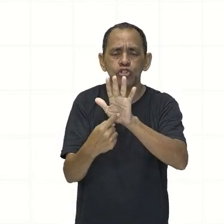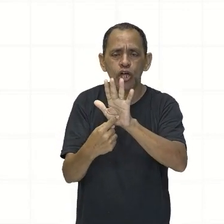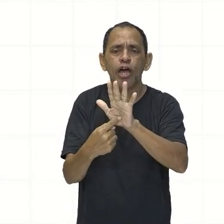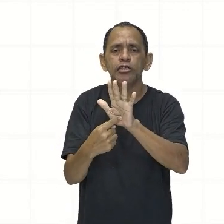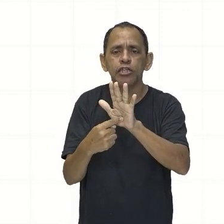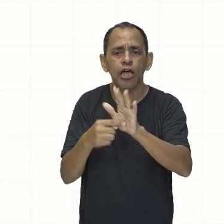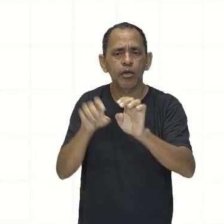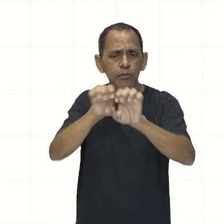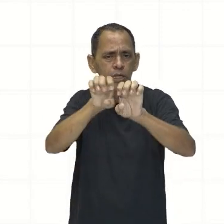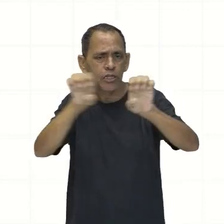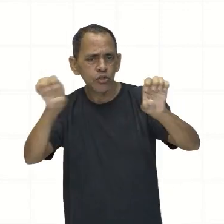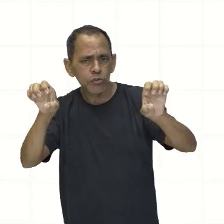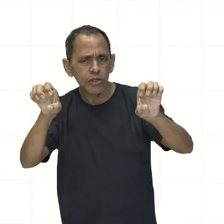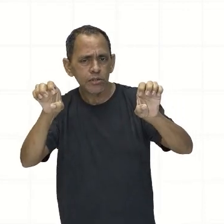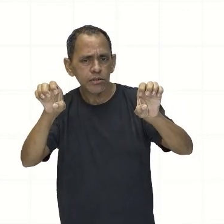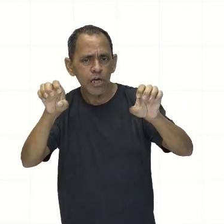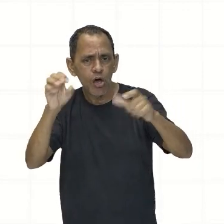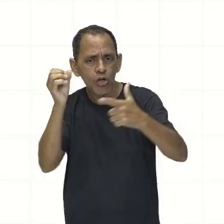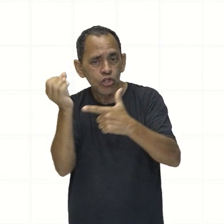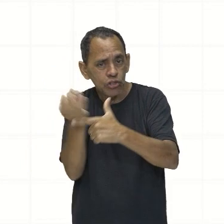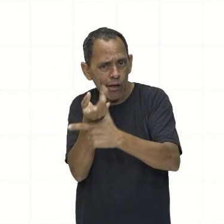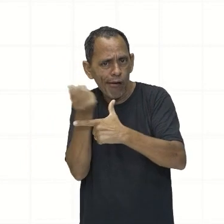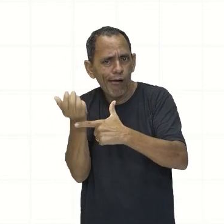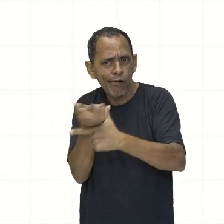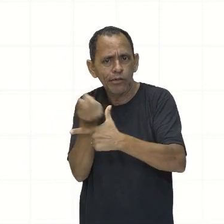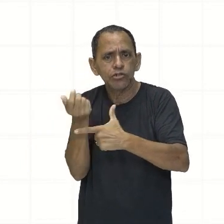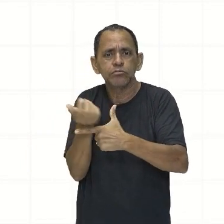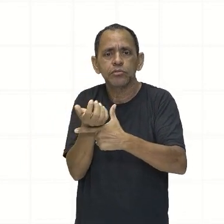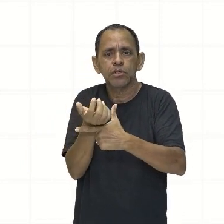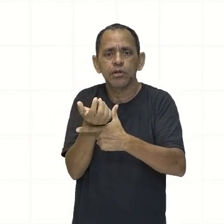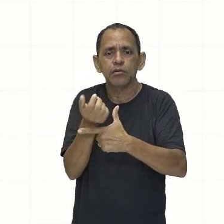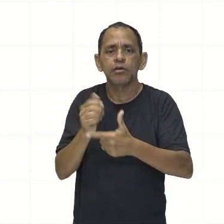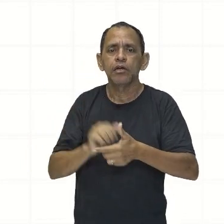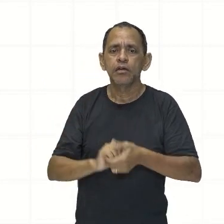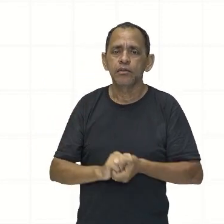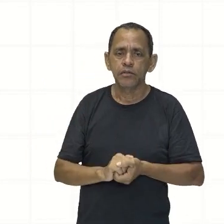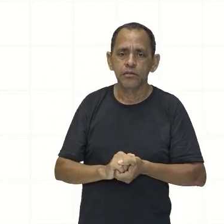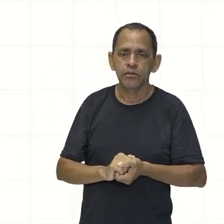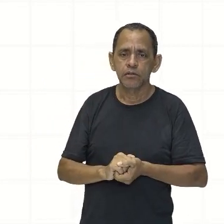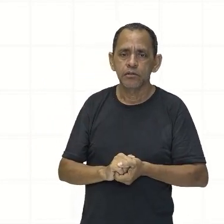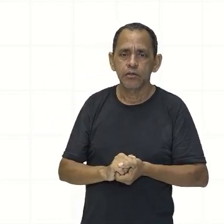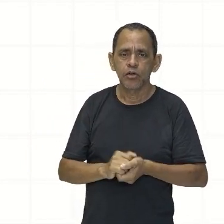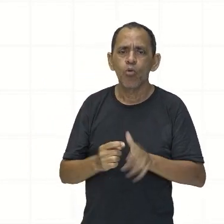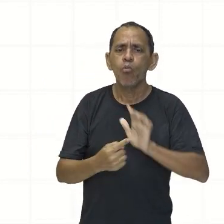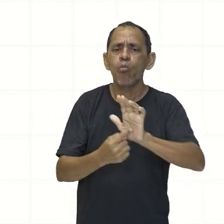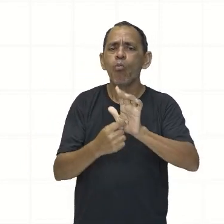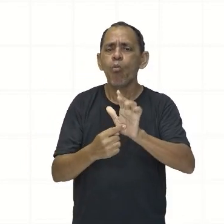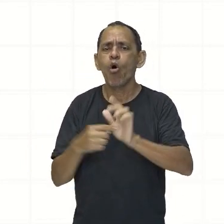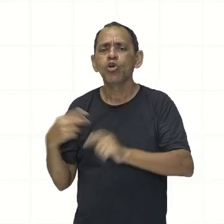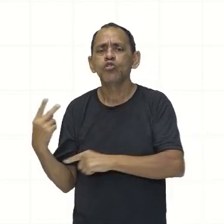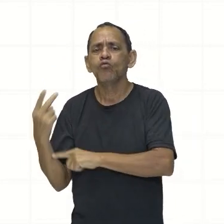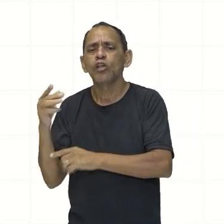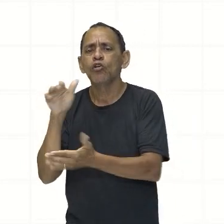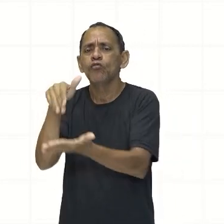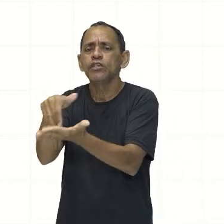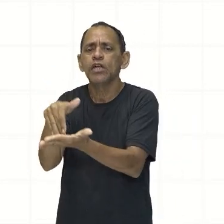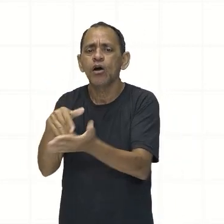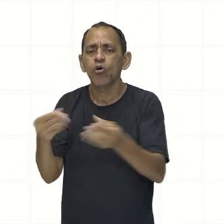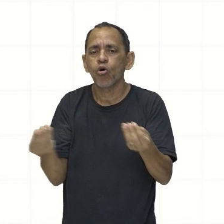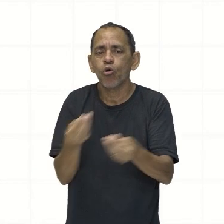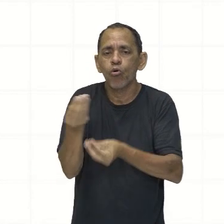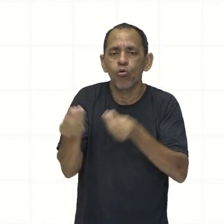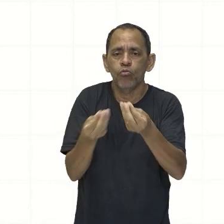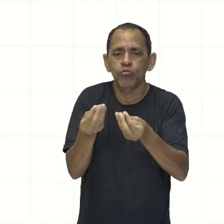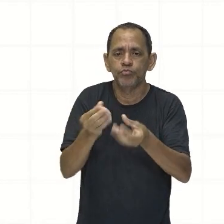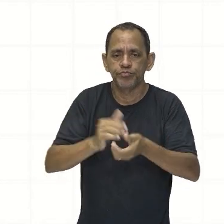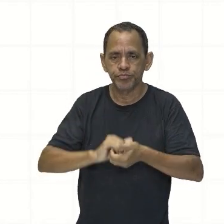né, determine o seu valor. Então, veja bem, uma outra coisa, não está sendo perguntado, foi dado, considera o retângulo